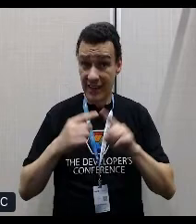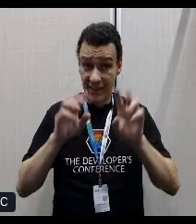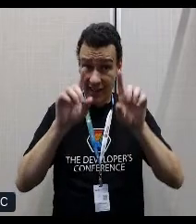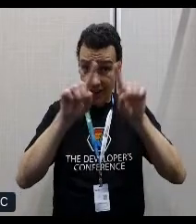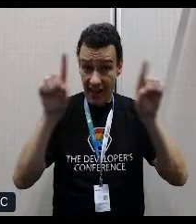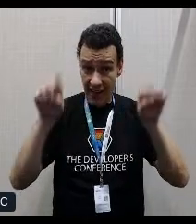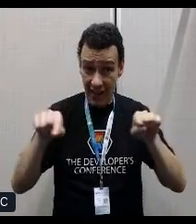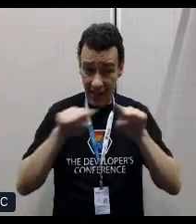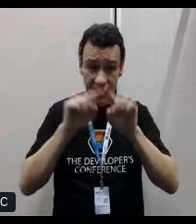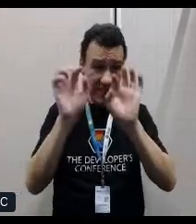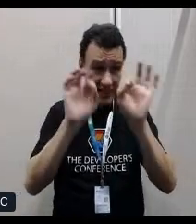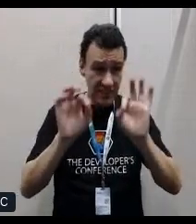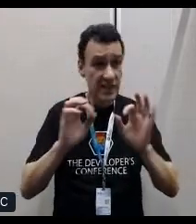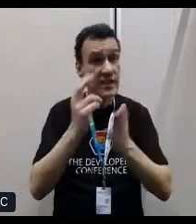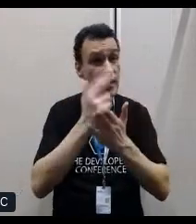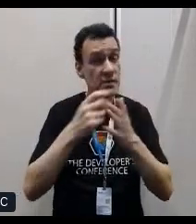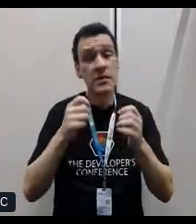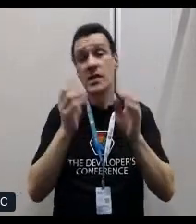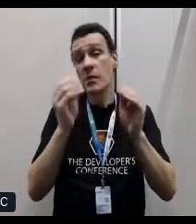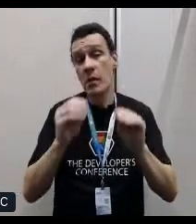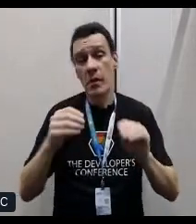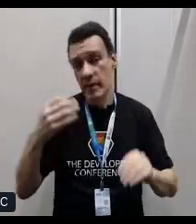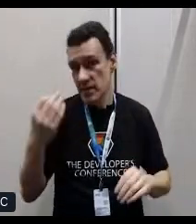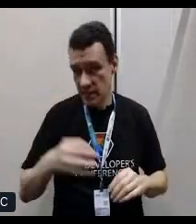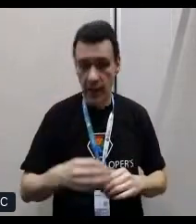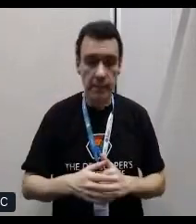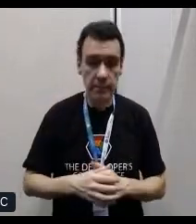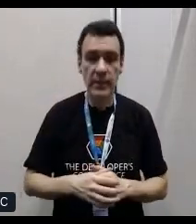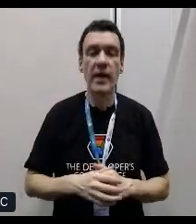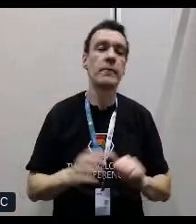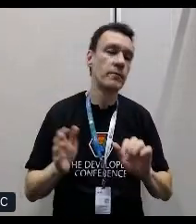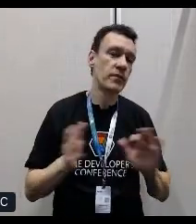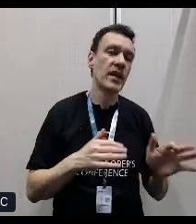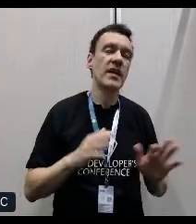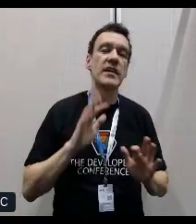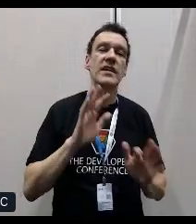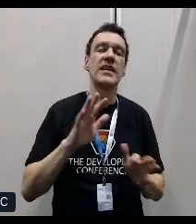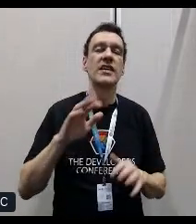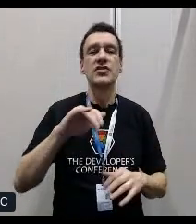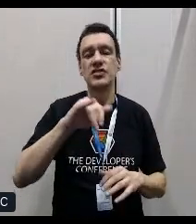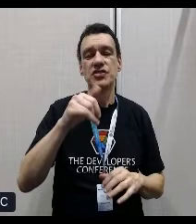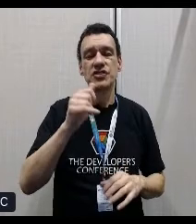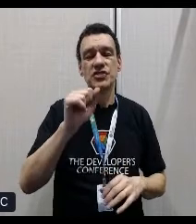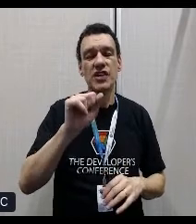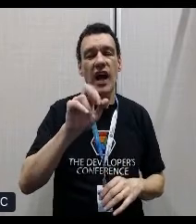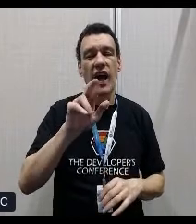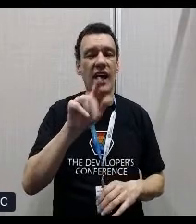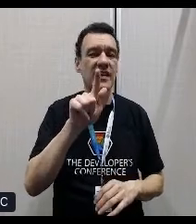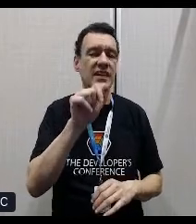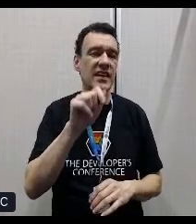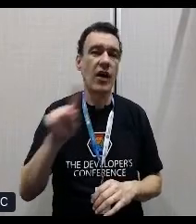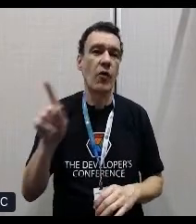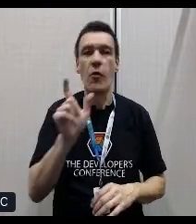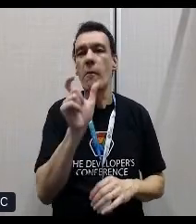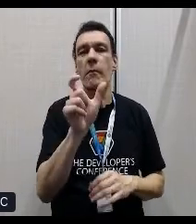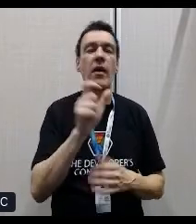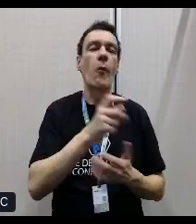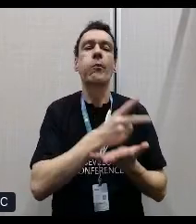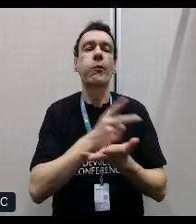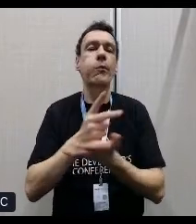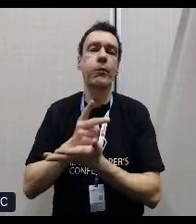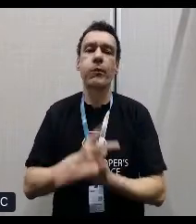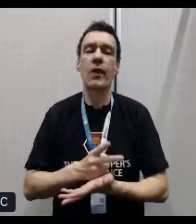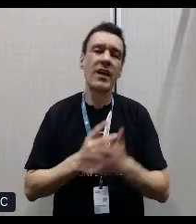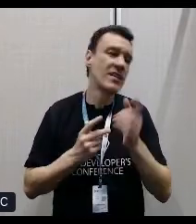também. Segundo ponto, evitar jargões. Escreva para sempre ser compreendido pelo seu público.